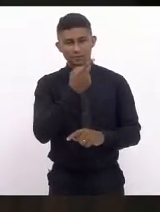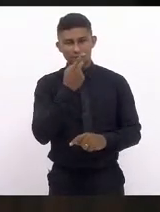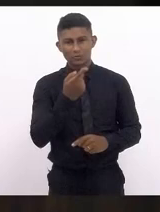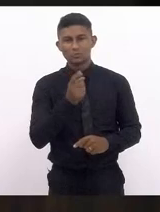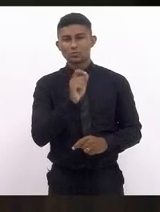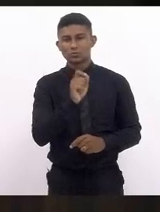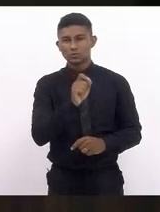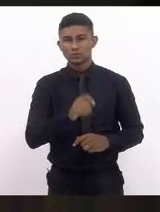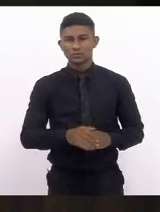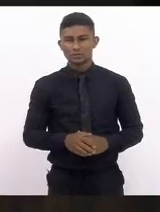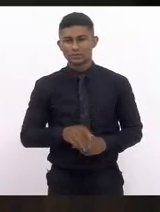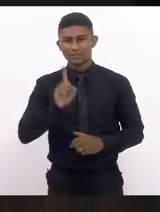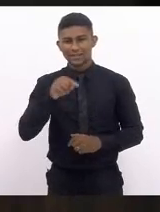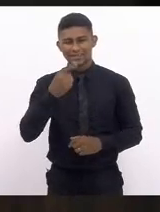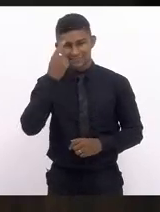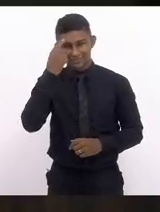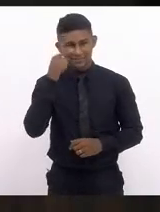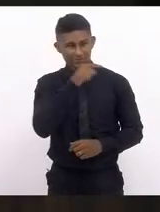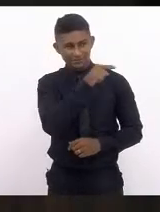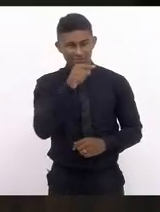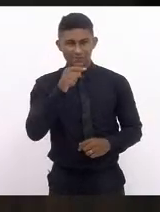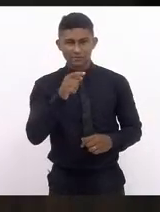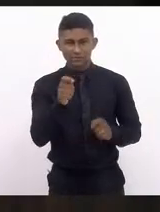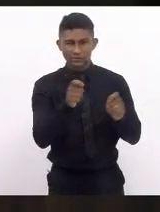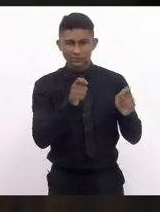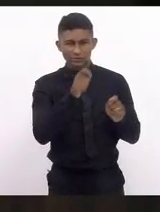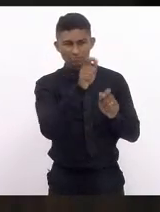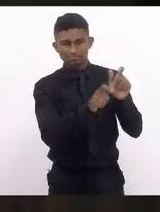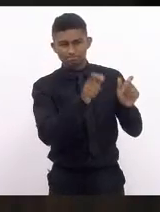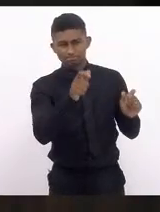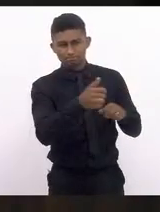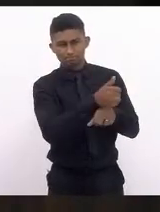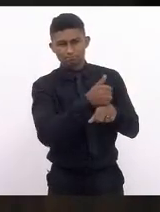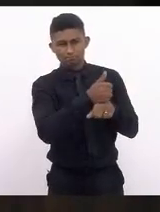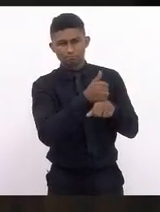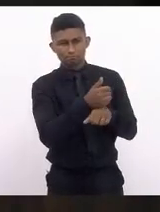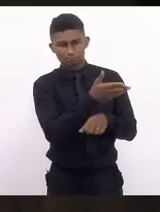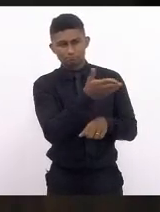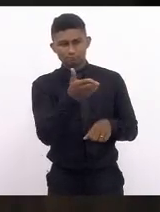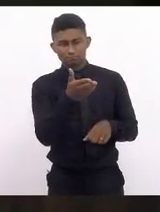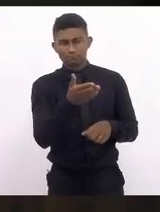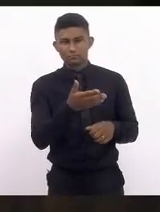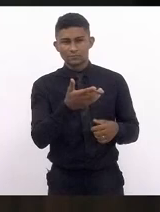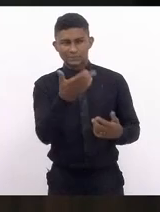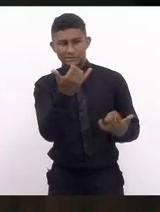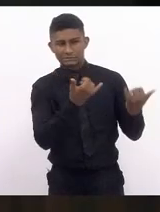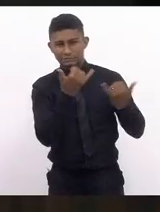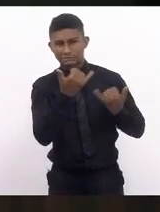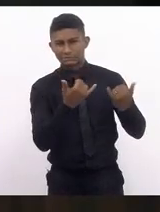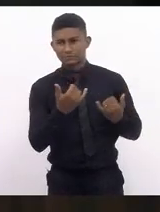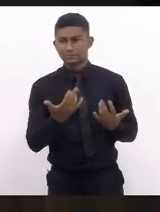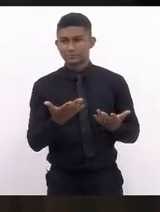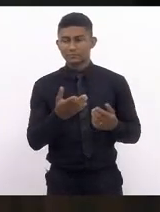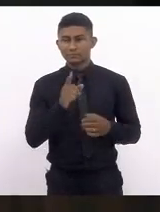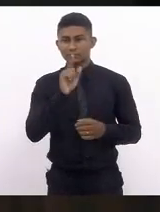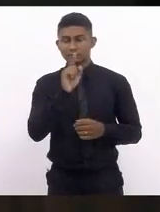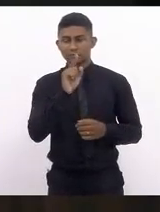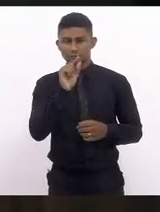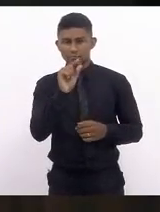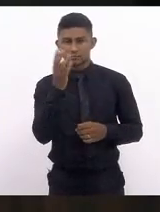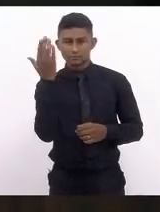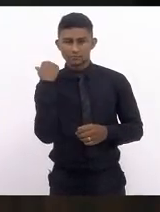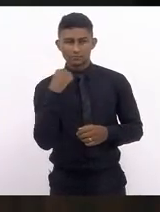dizendo da questão dos técnicos bom Então na verdade agora pouco chegou aqui o rapaz do